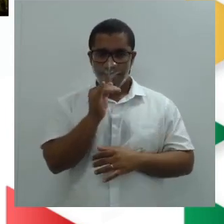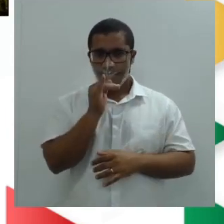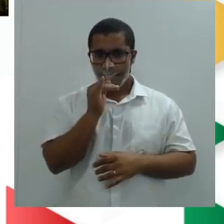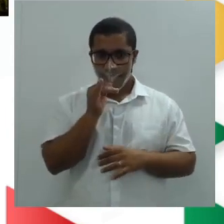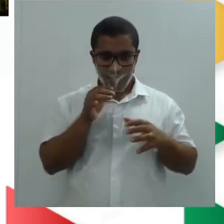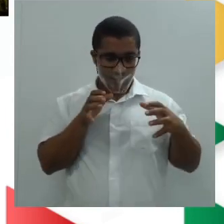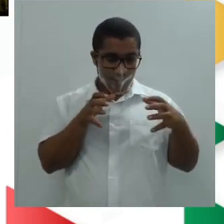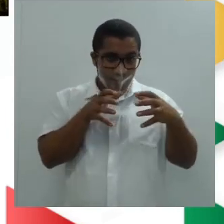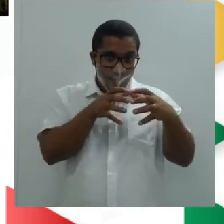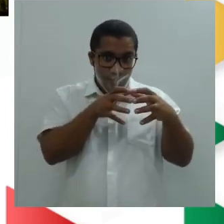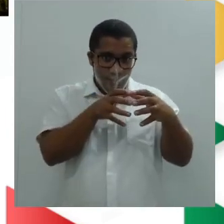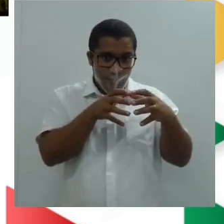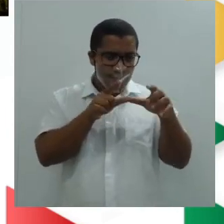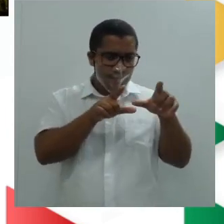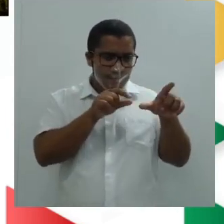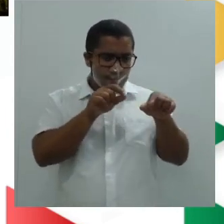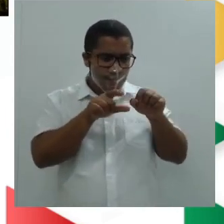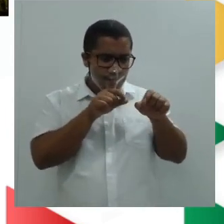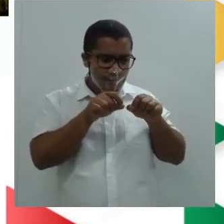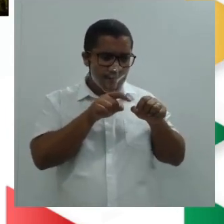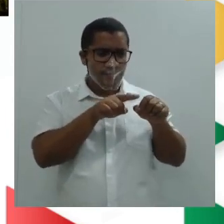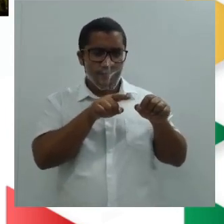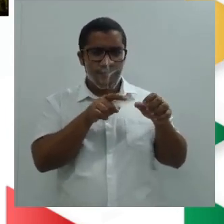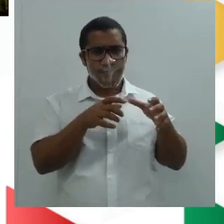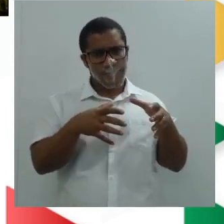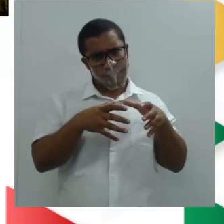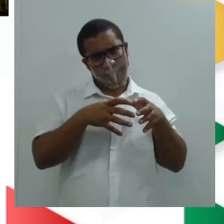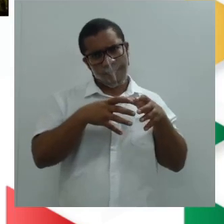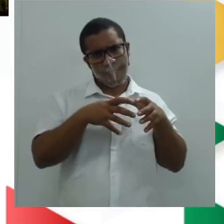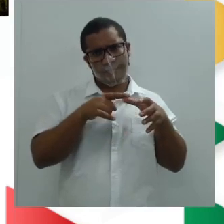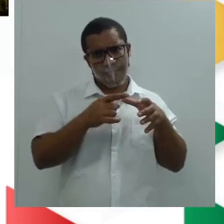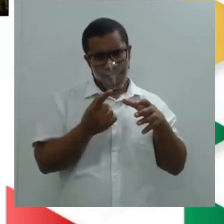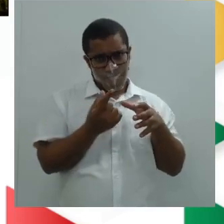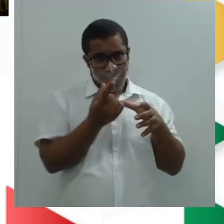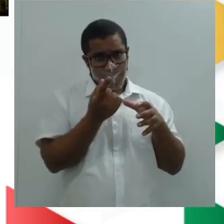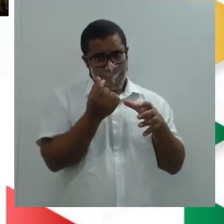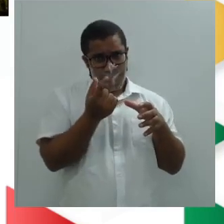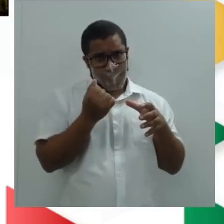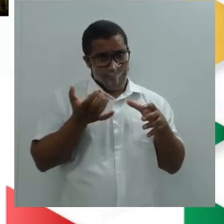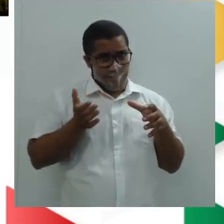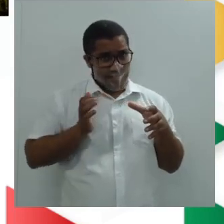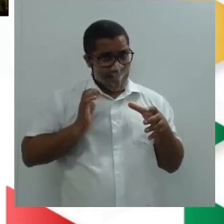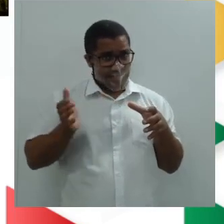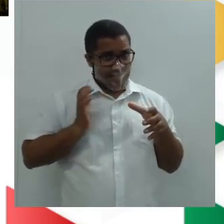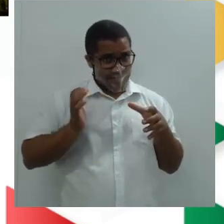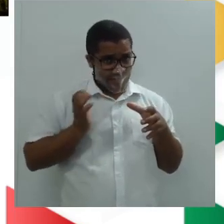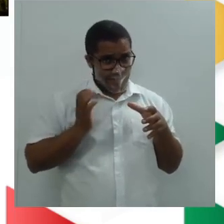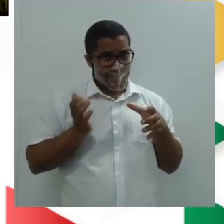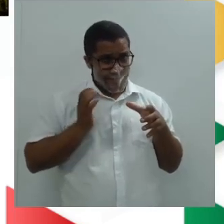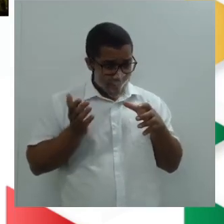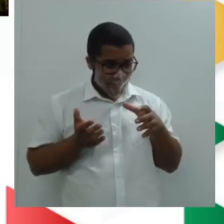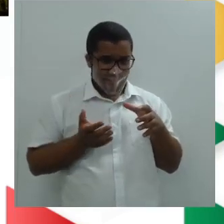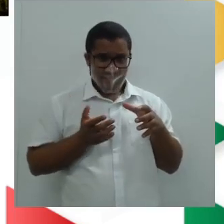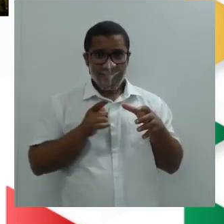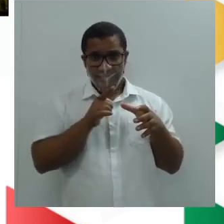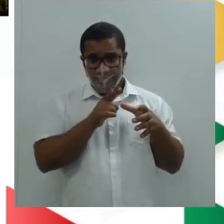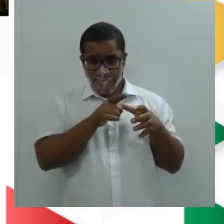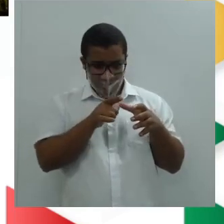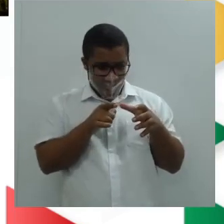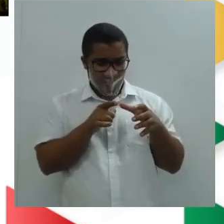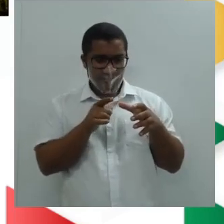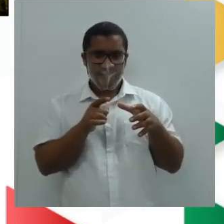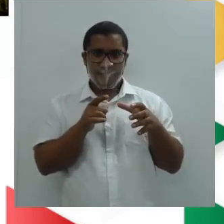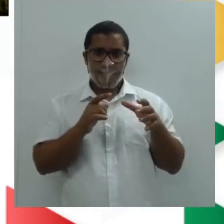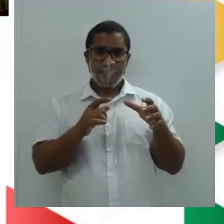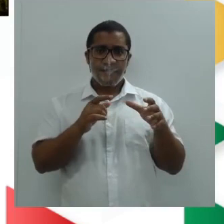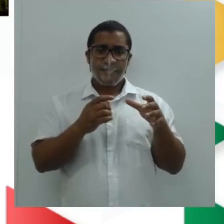um grupo seleto de pessoas, lógico, que tem poder aquisitivo, e eles ficarem